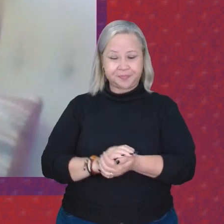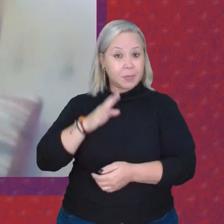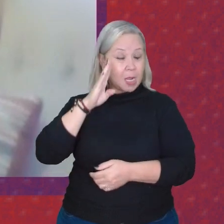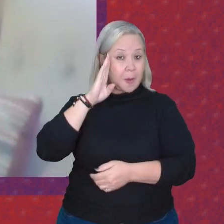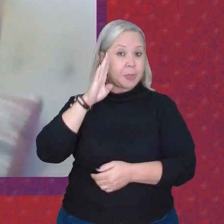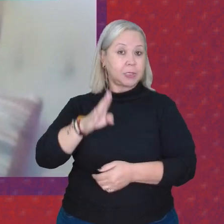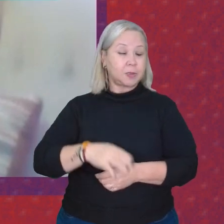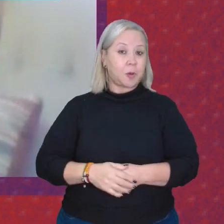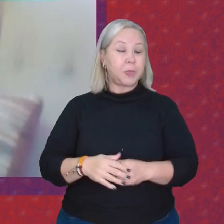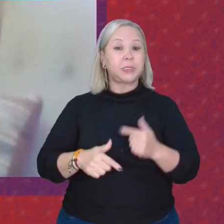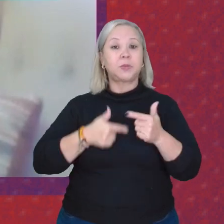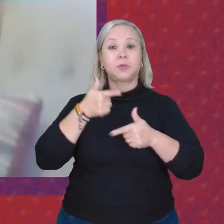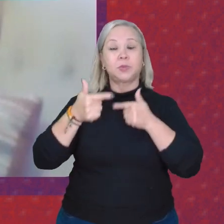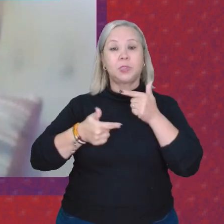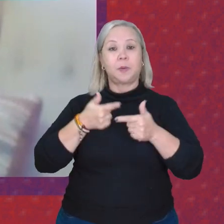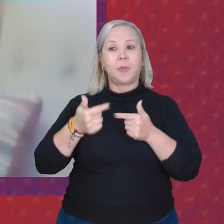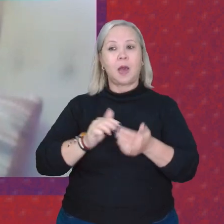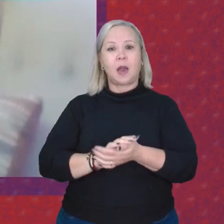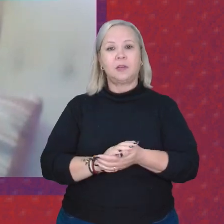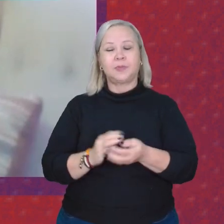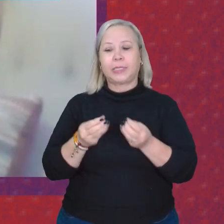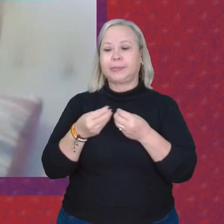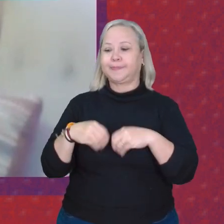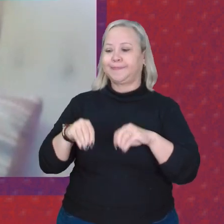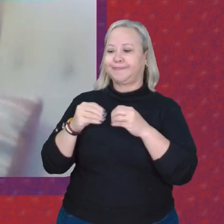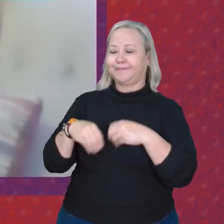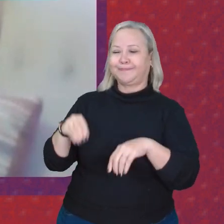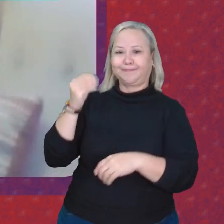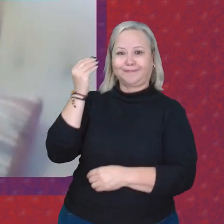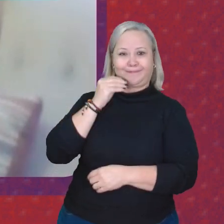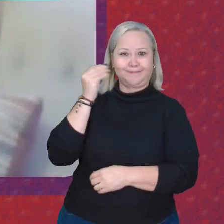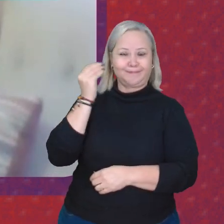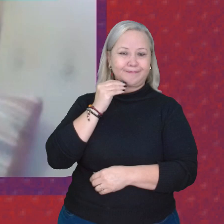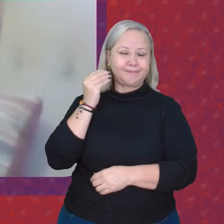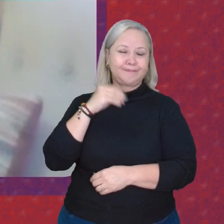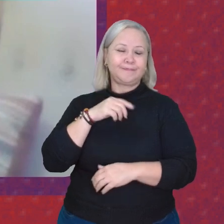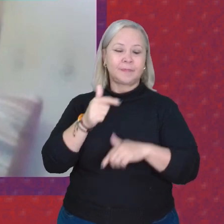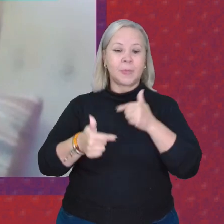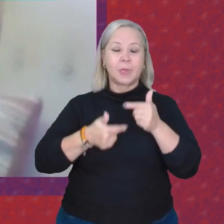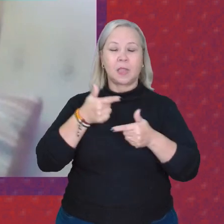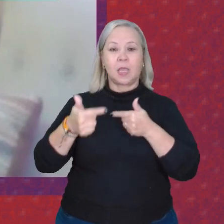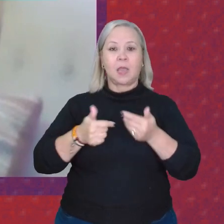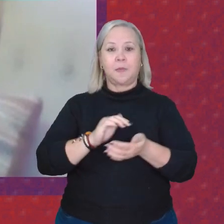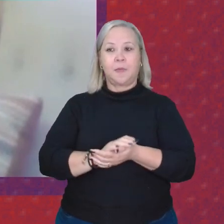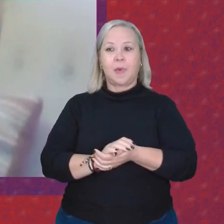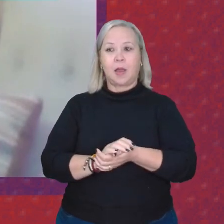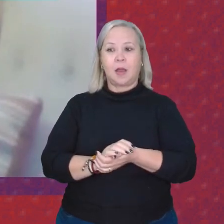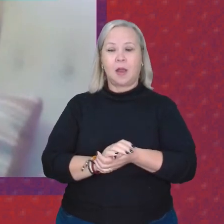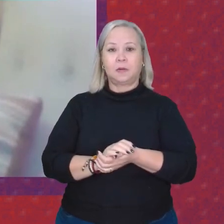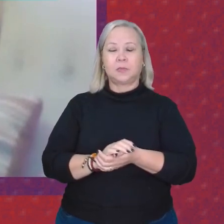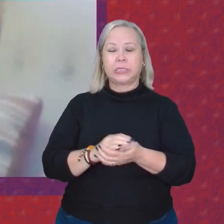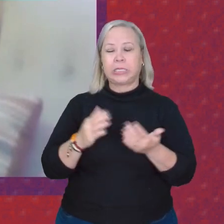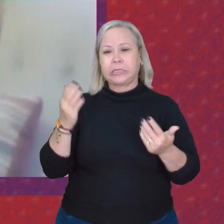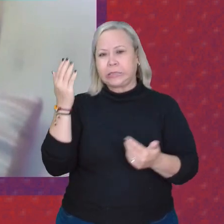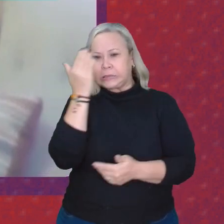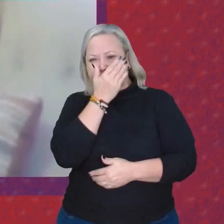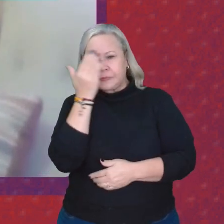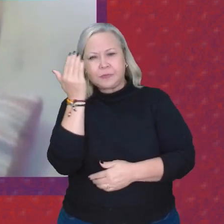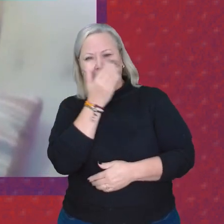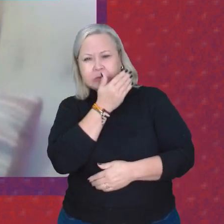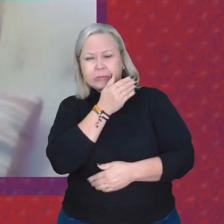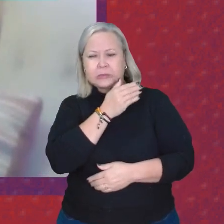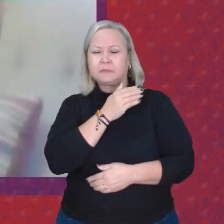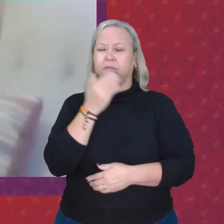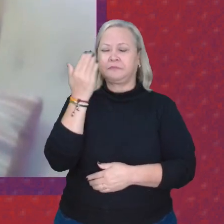Principalmente nos trabalhos mais precários, nos trabalhos que foram sendo invisibilizados ao longo